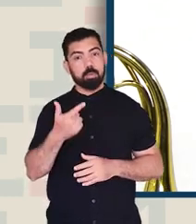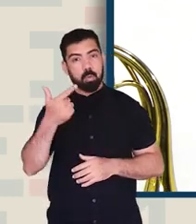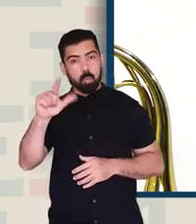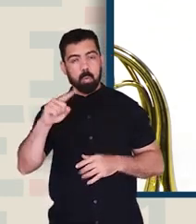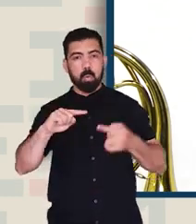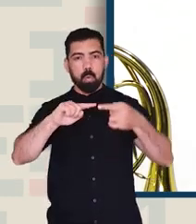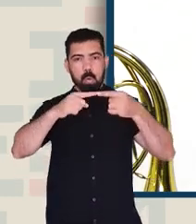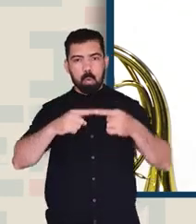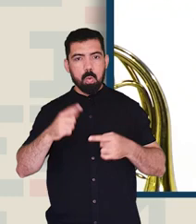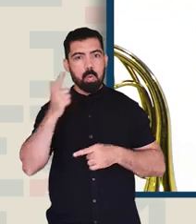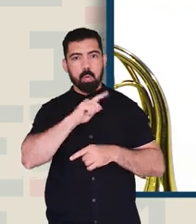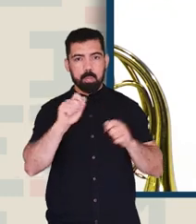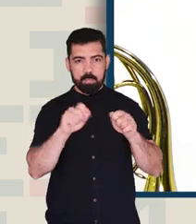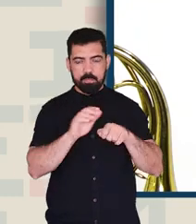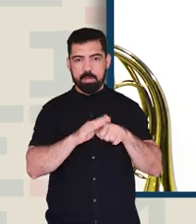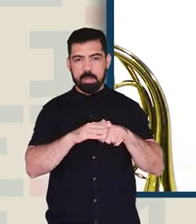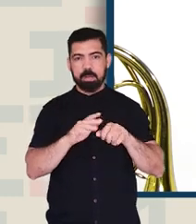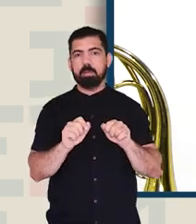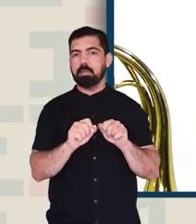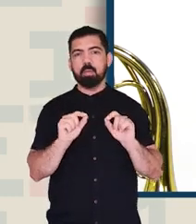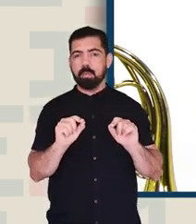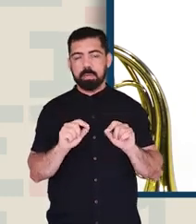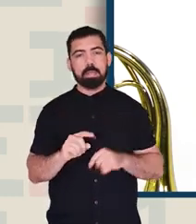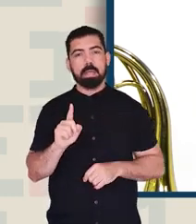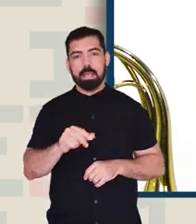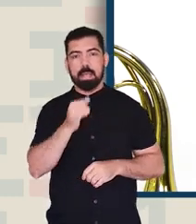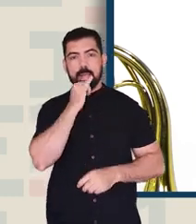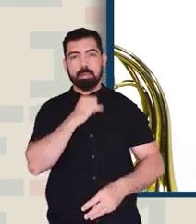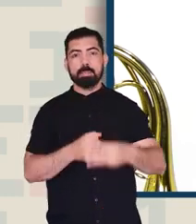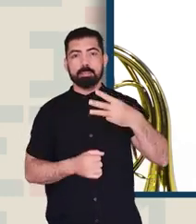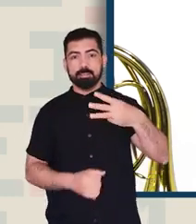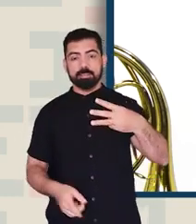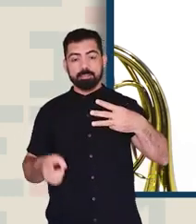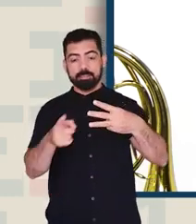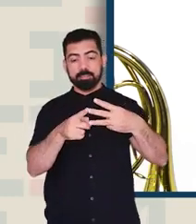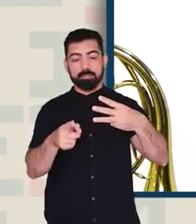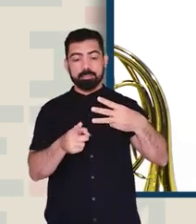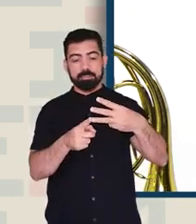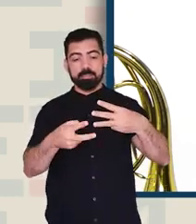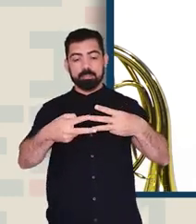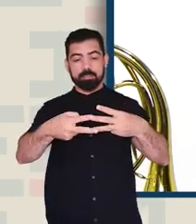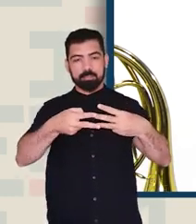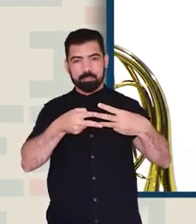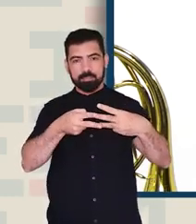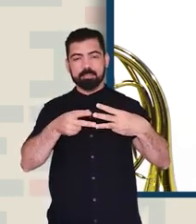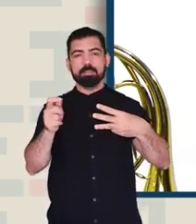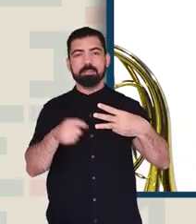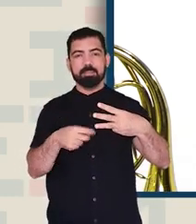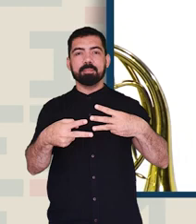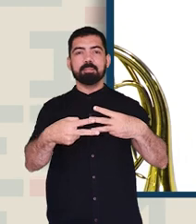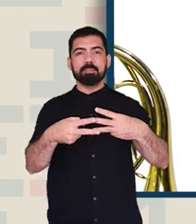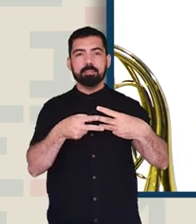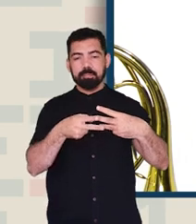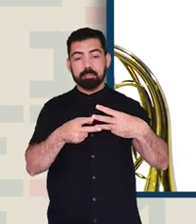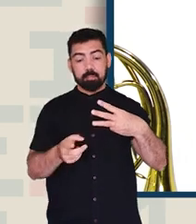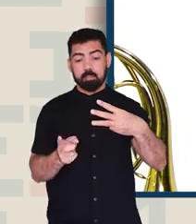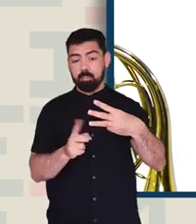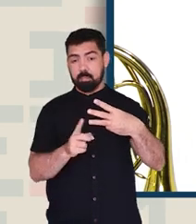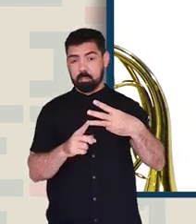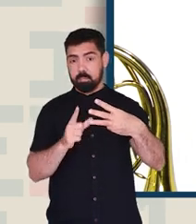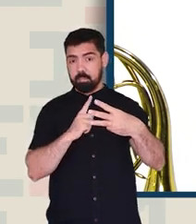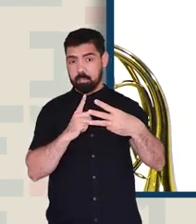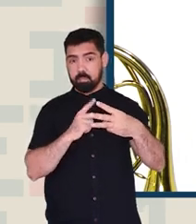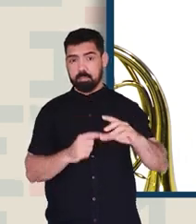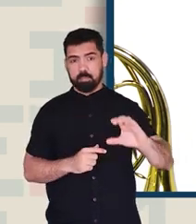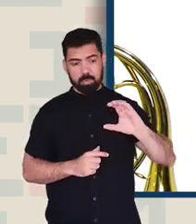Uma outra combinação possível é quando eu aciono o segundo e o terceiro rotor. Esse terceiro, ele tem